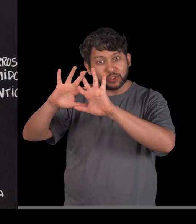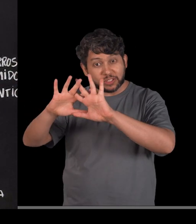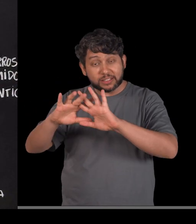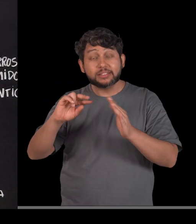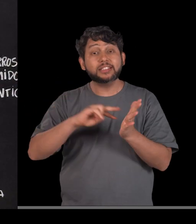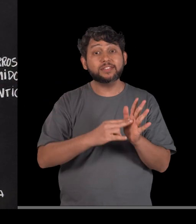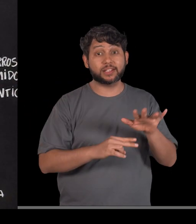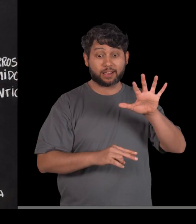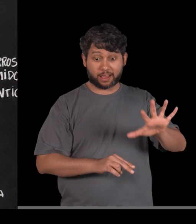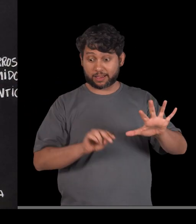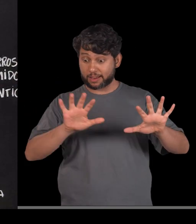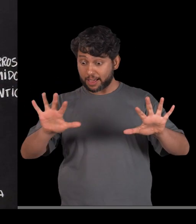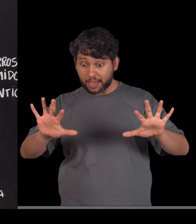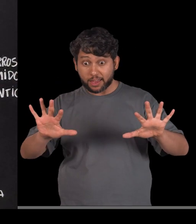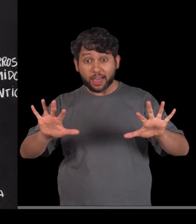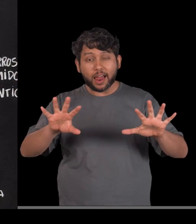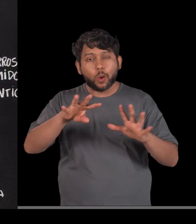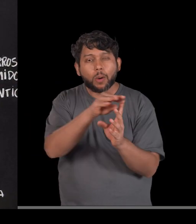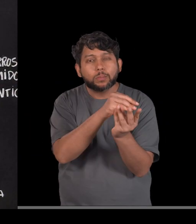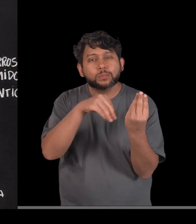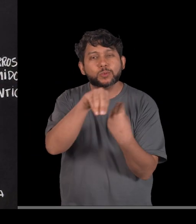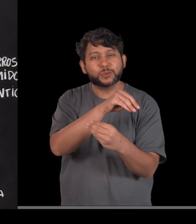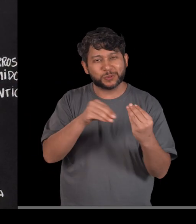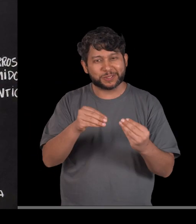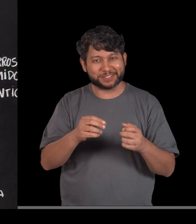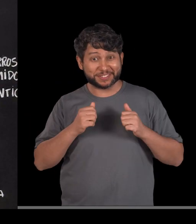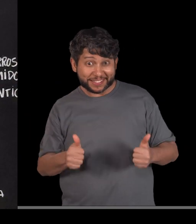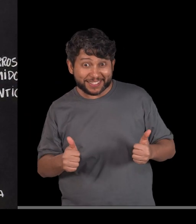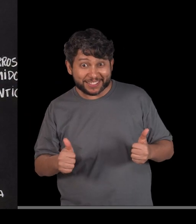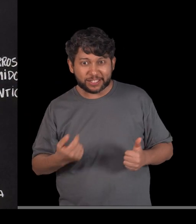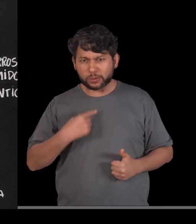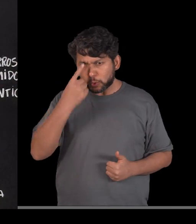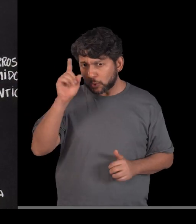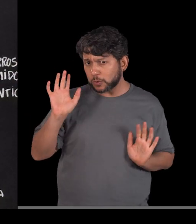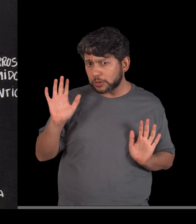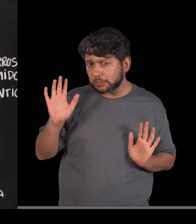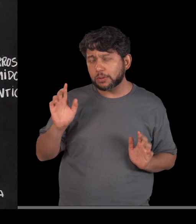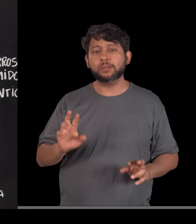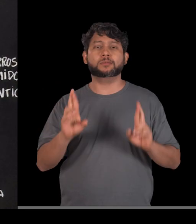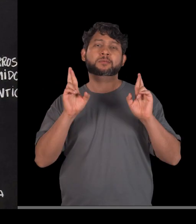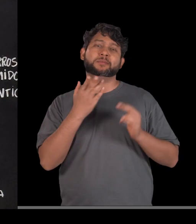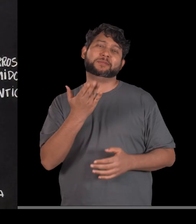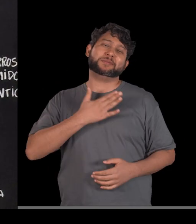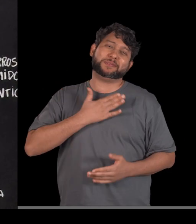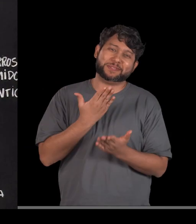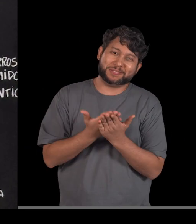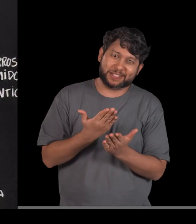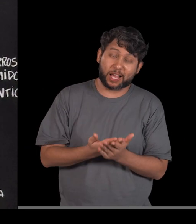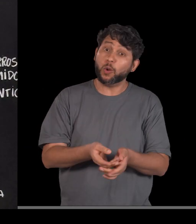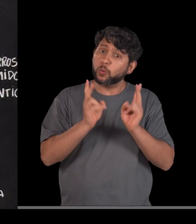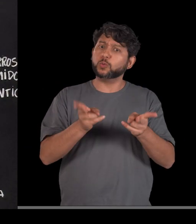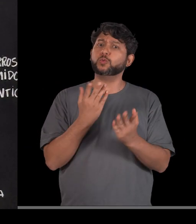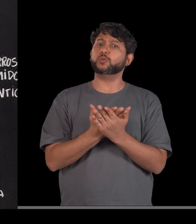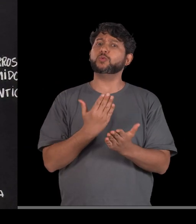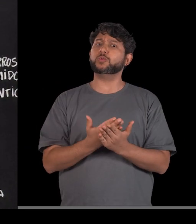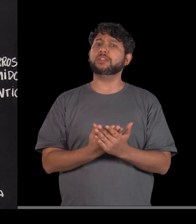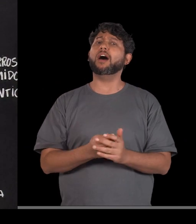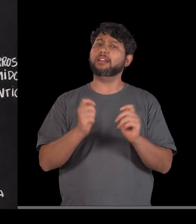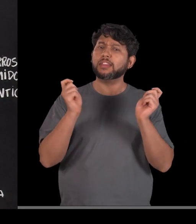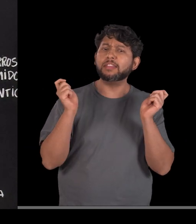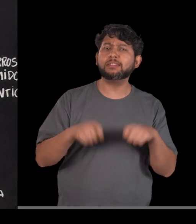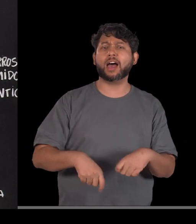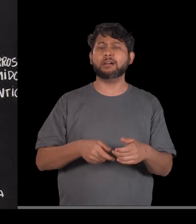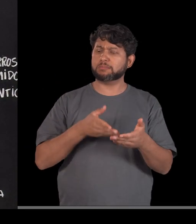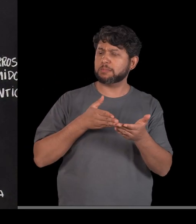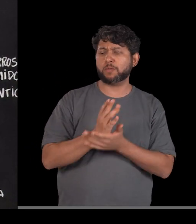redor. Tranquilo isso? Dúvidas? Beleza, espero que vocês tenham curtido bastante essa aula. Vamos estudar, que